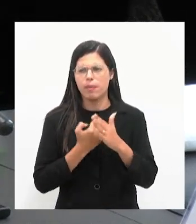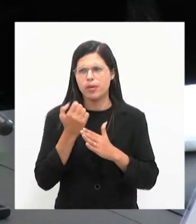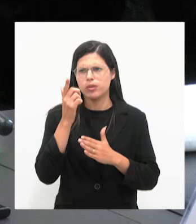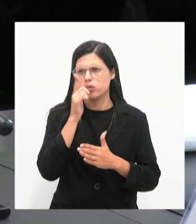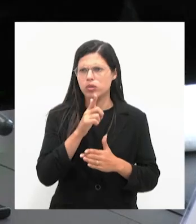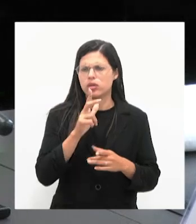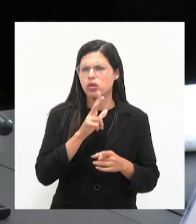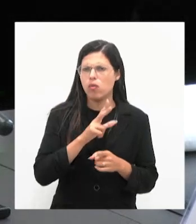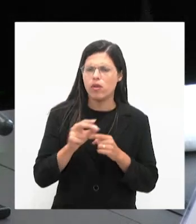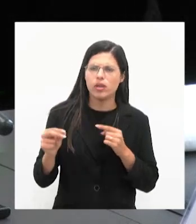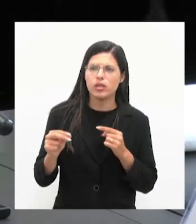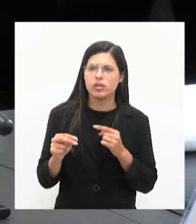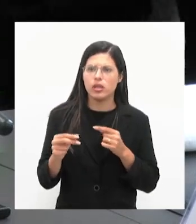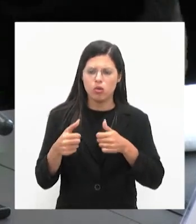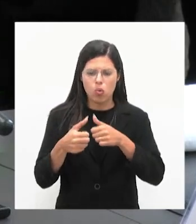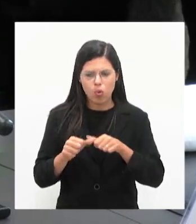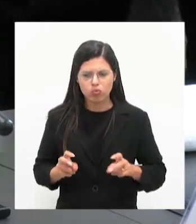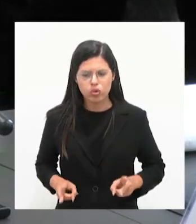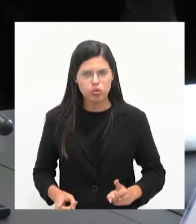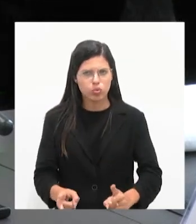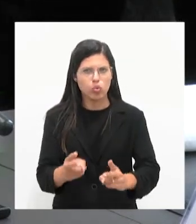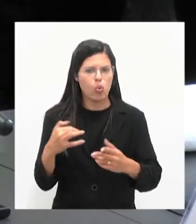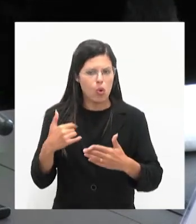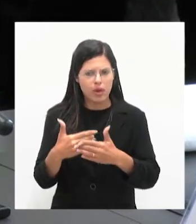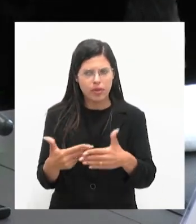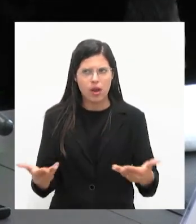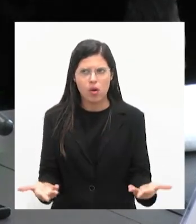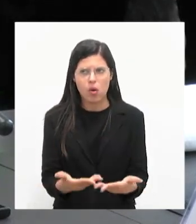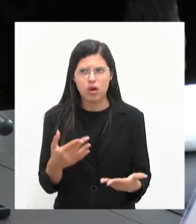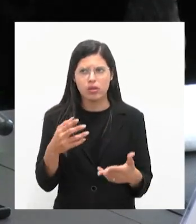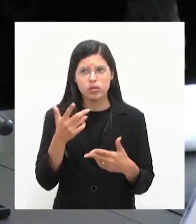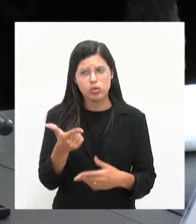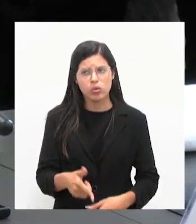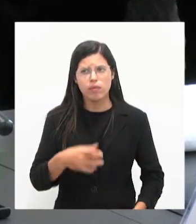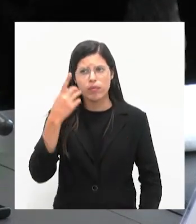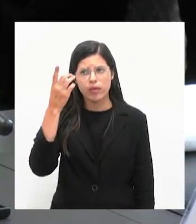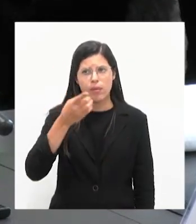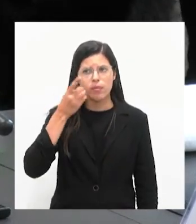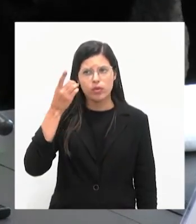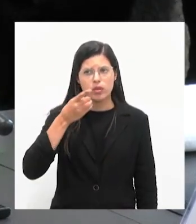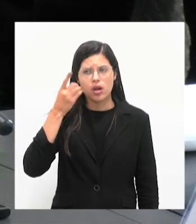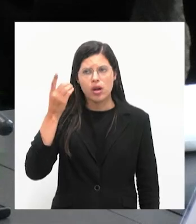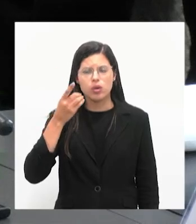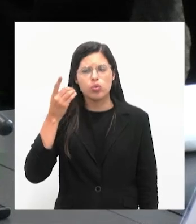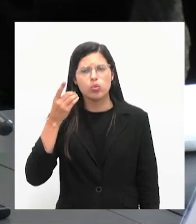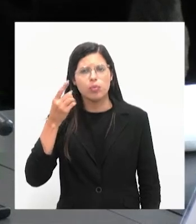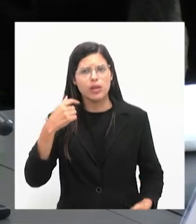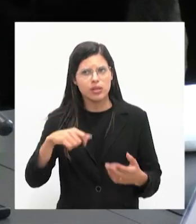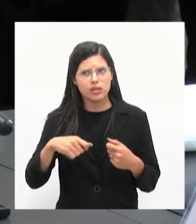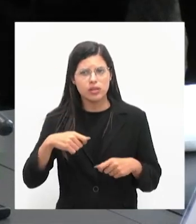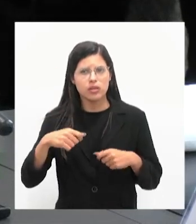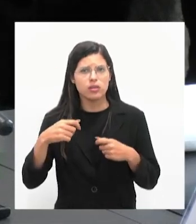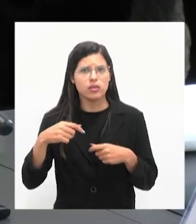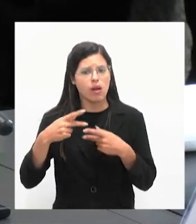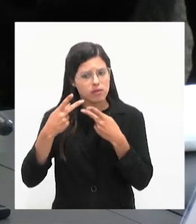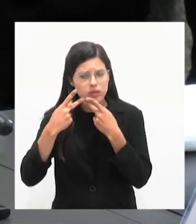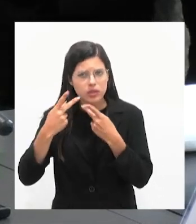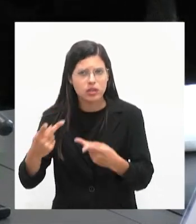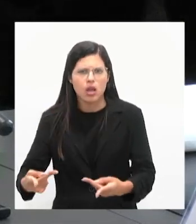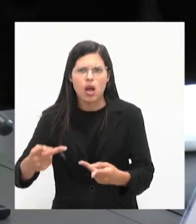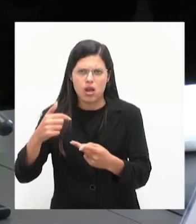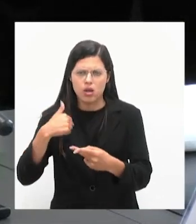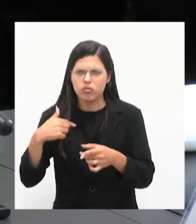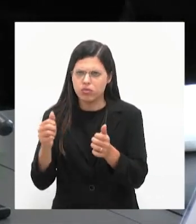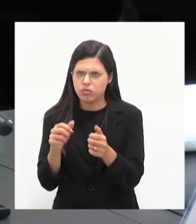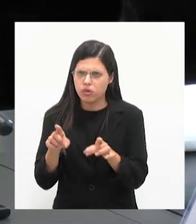permanecer até agora? Aí, mais uma vez, os deputados têm que se deslocar, como me coloca à disposição, já me coloquei diversas vezes para estar junto na